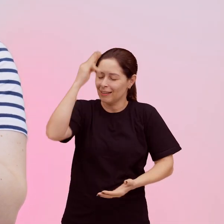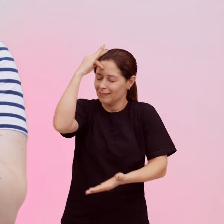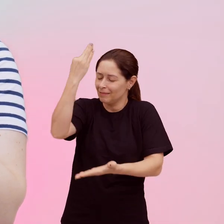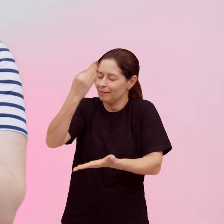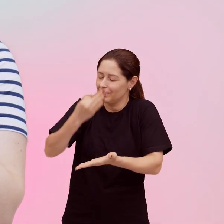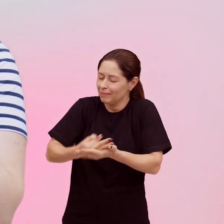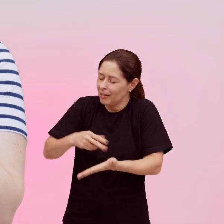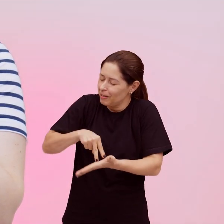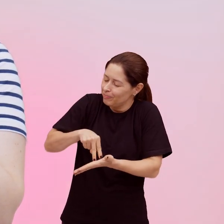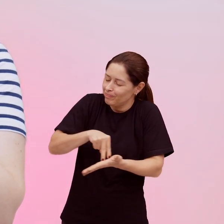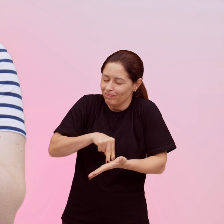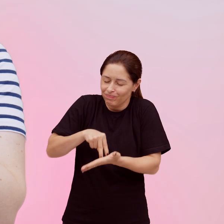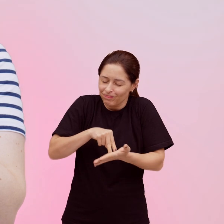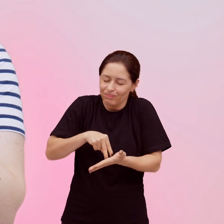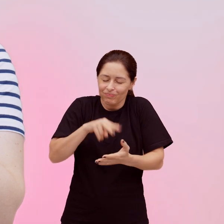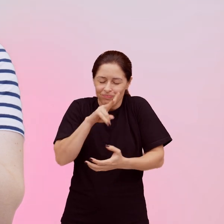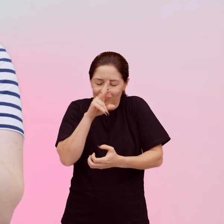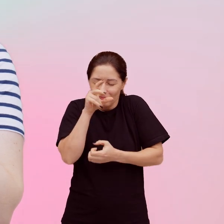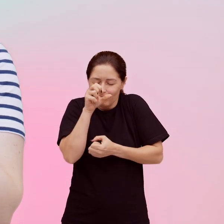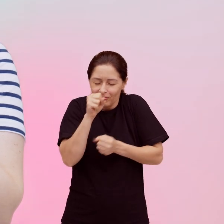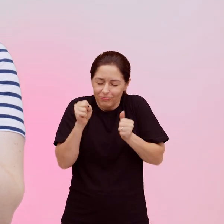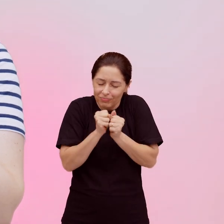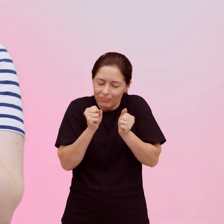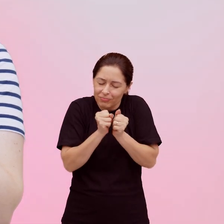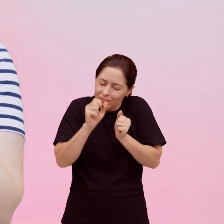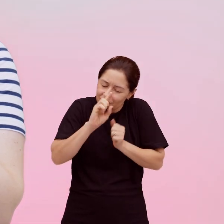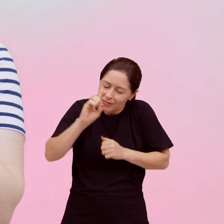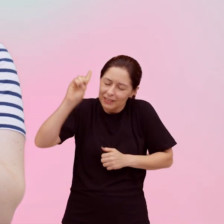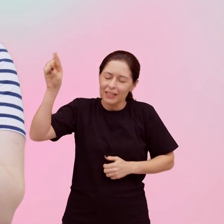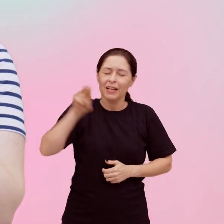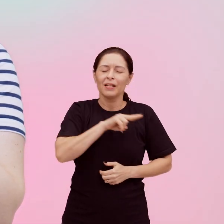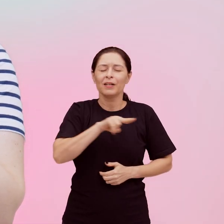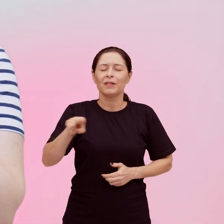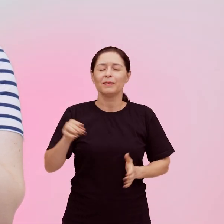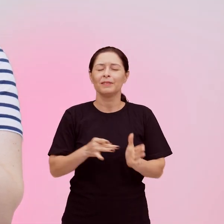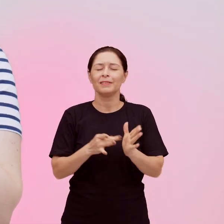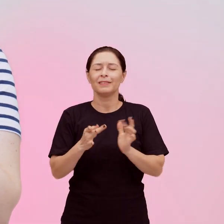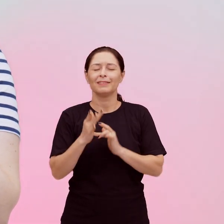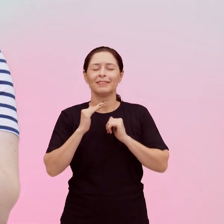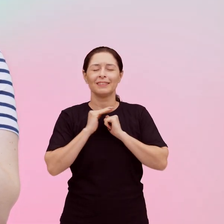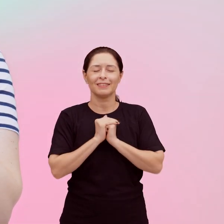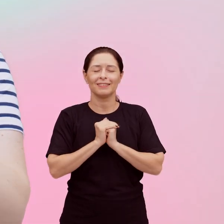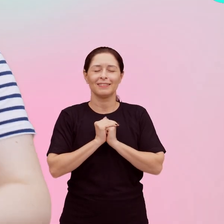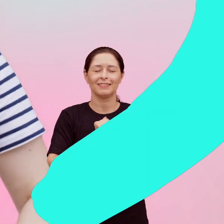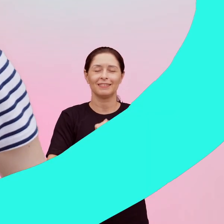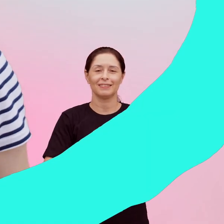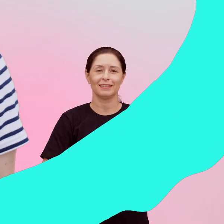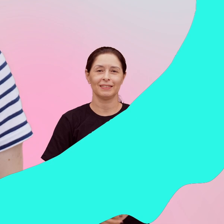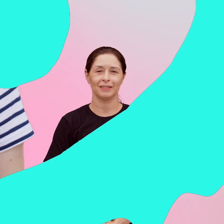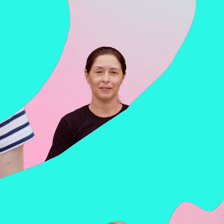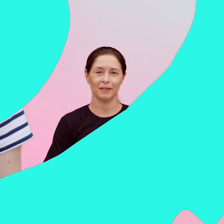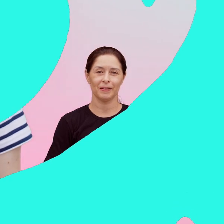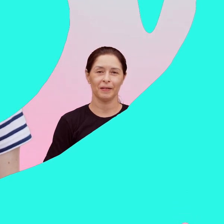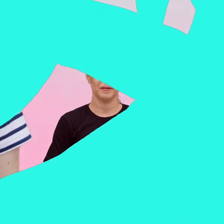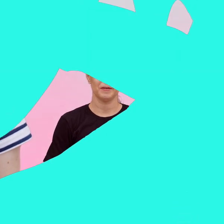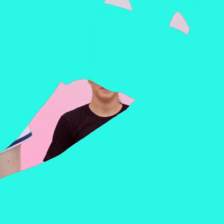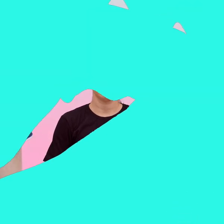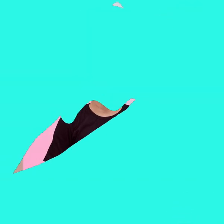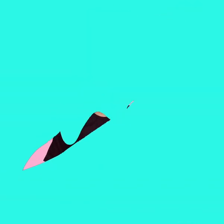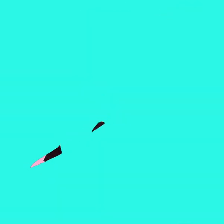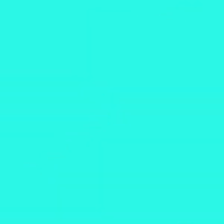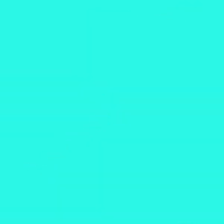fé e se manter fortes em Ti, Senhor. Em nome de Jesus, amém.